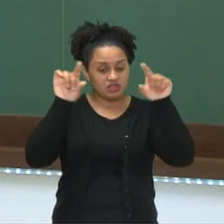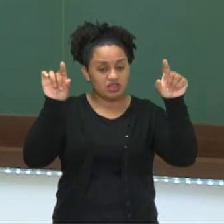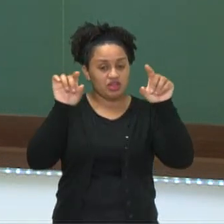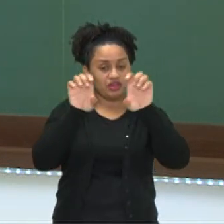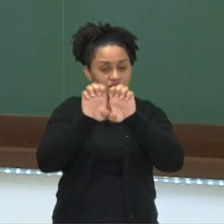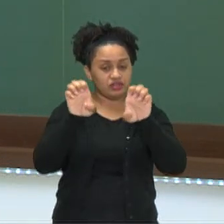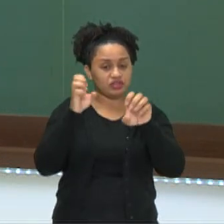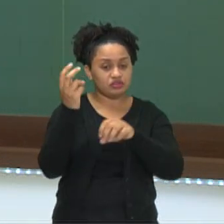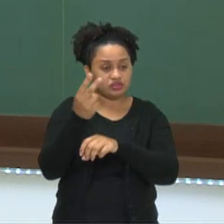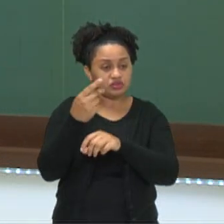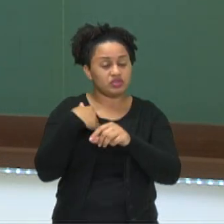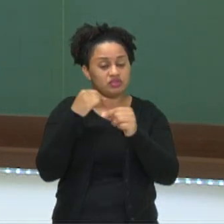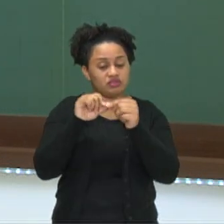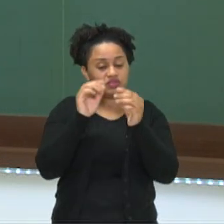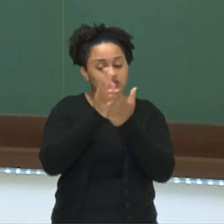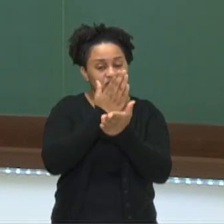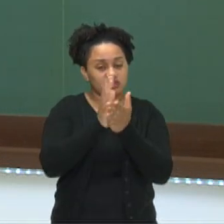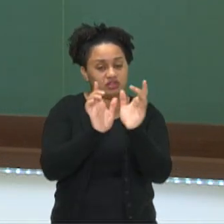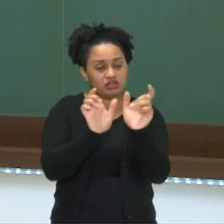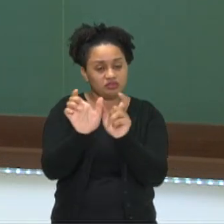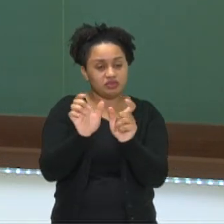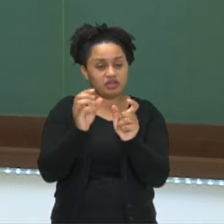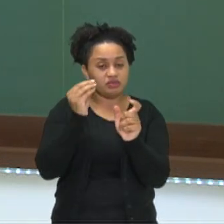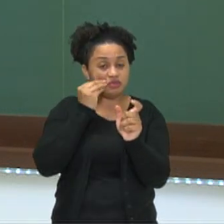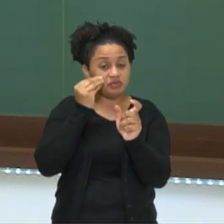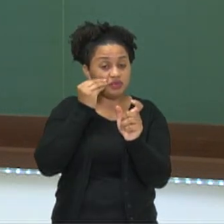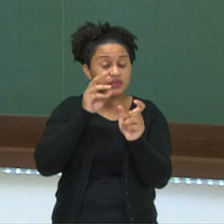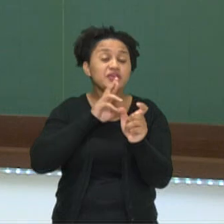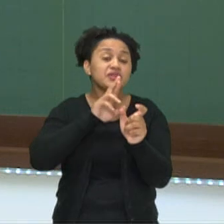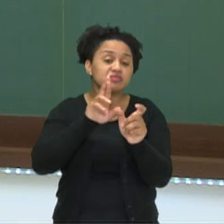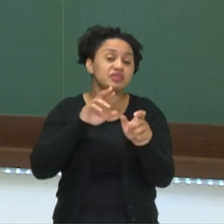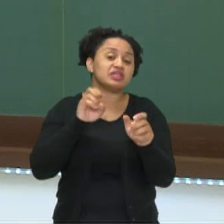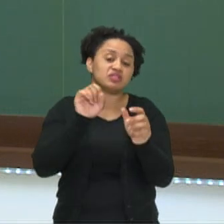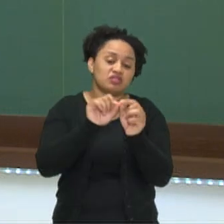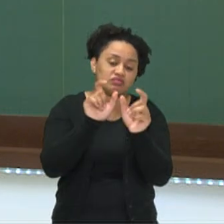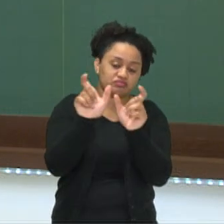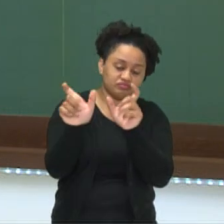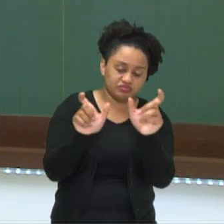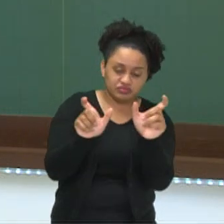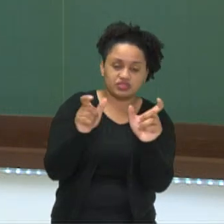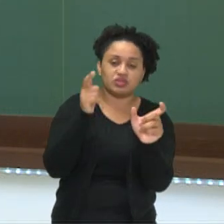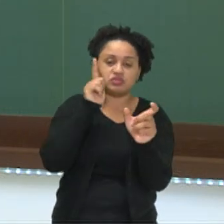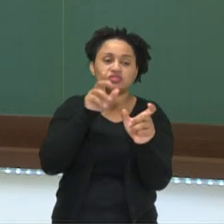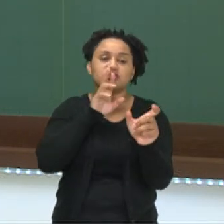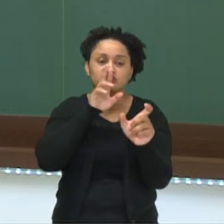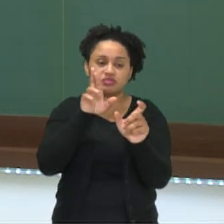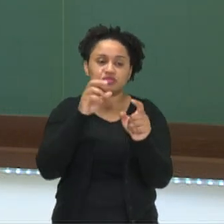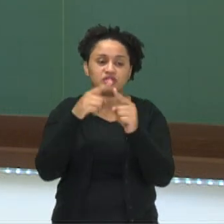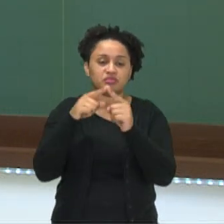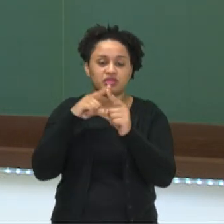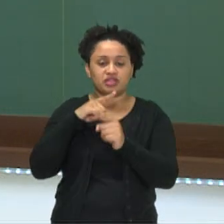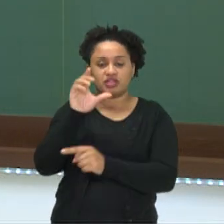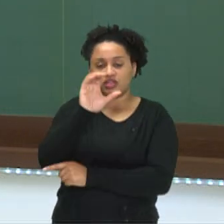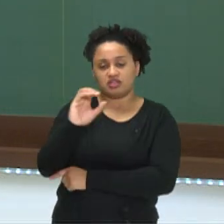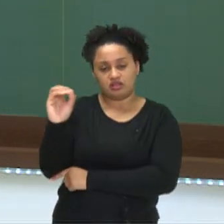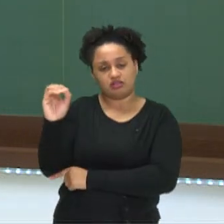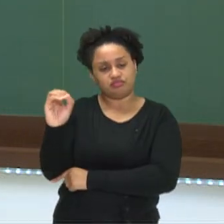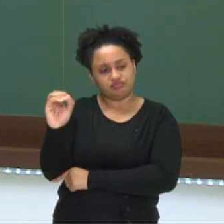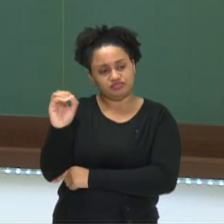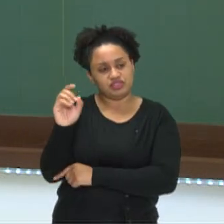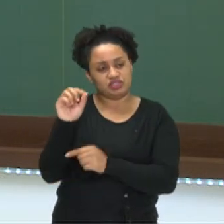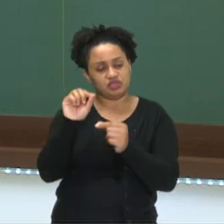vou fatorar para ver se eu consigo resolver. Se eu fatorar, eu resolvo, porque aqui vai ter igual a zero, ó. Se eu transformar isso aqui